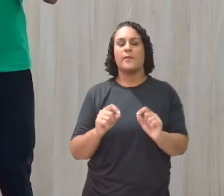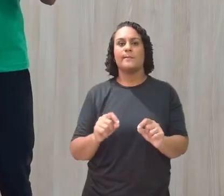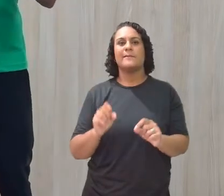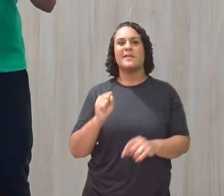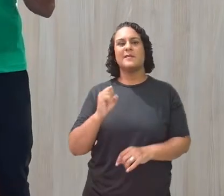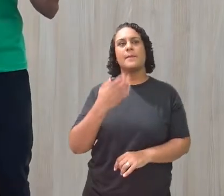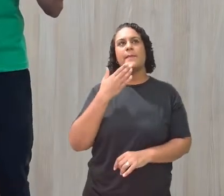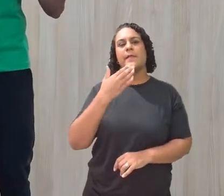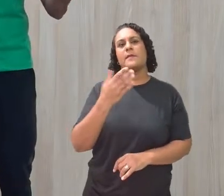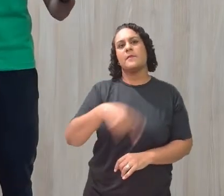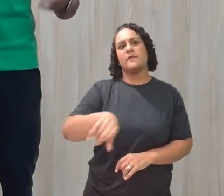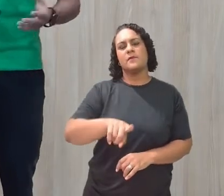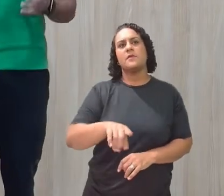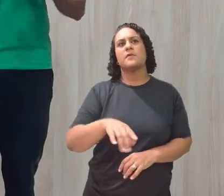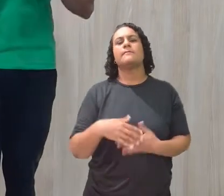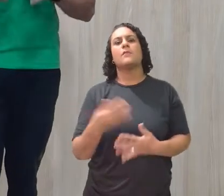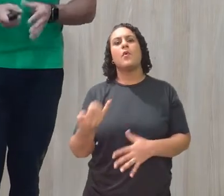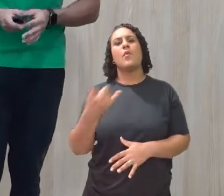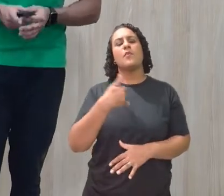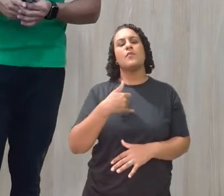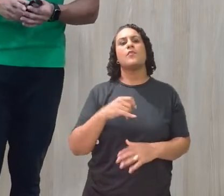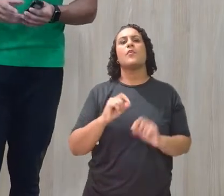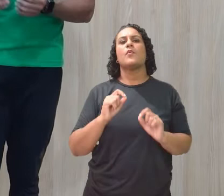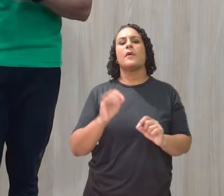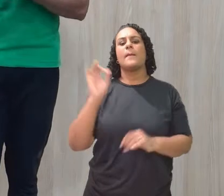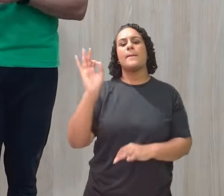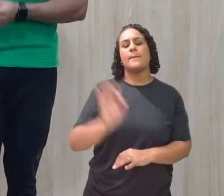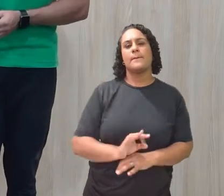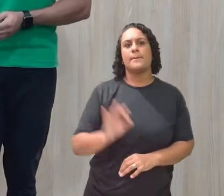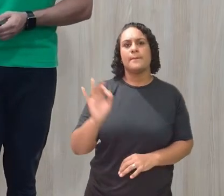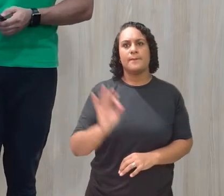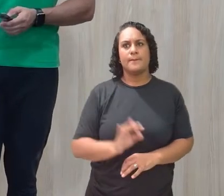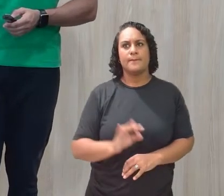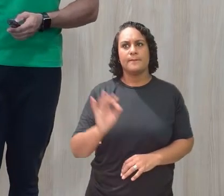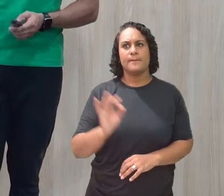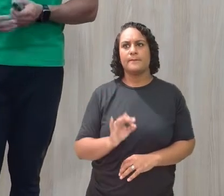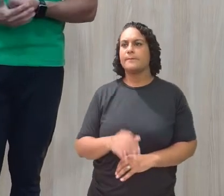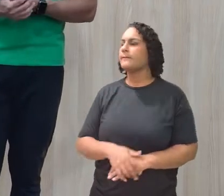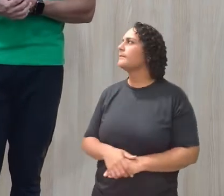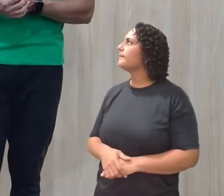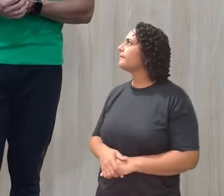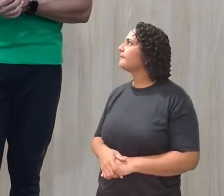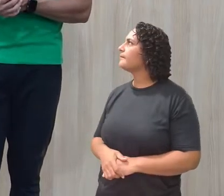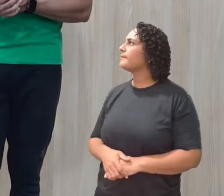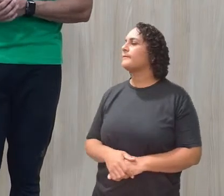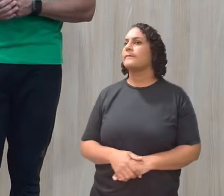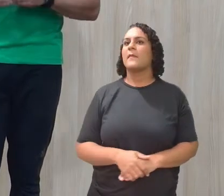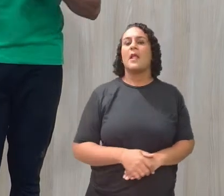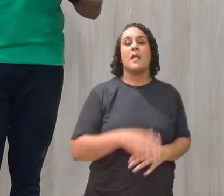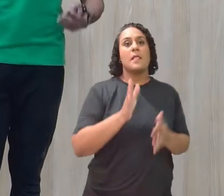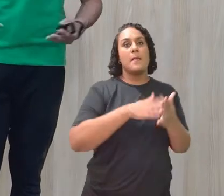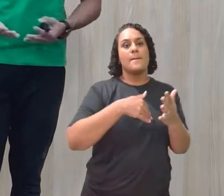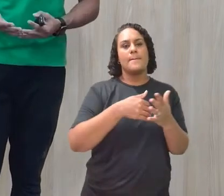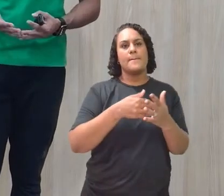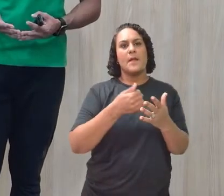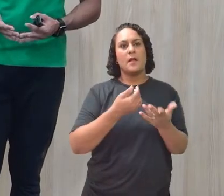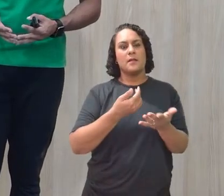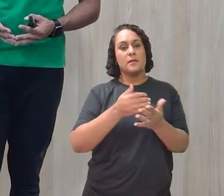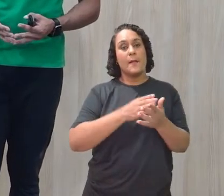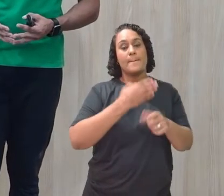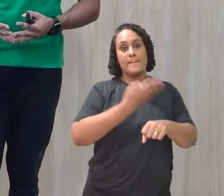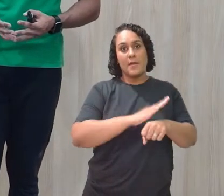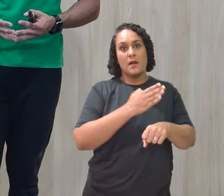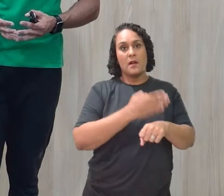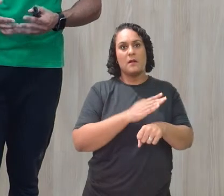para você me dizer qual é a porcentagem da partezinha branca, não precisaria você